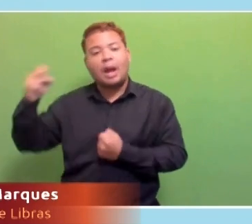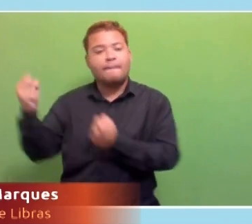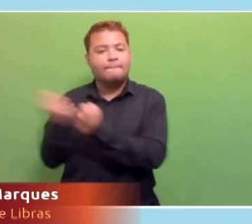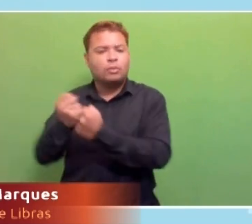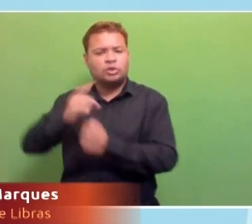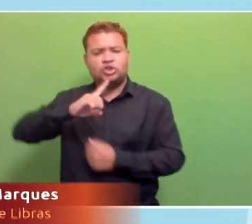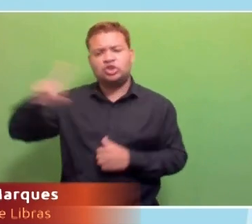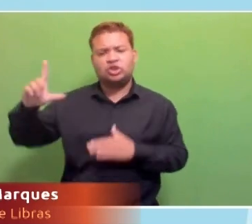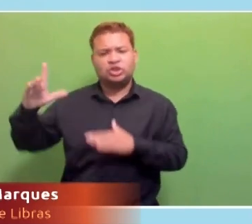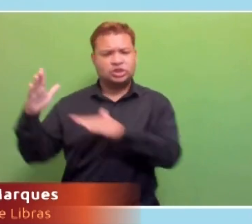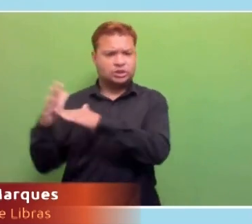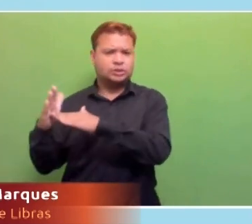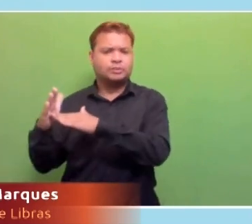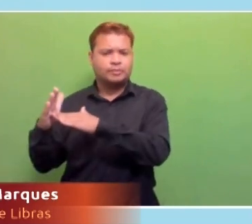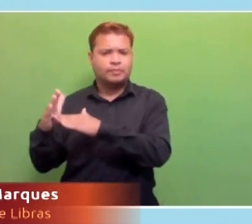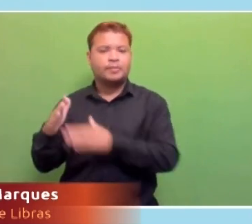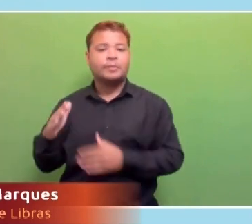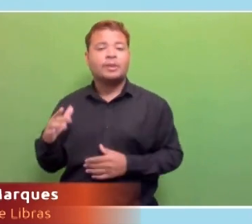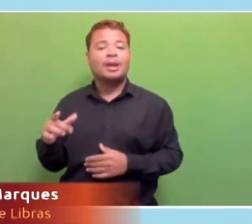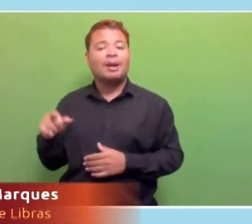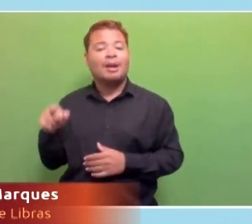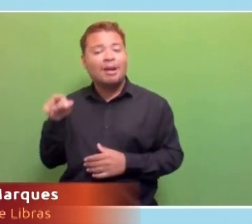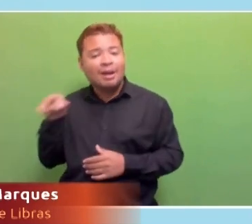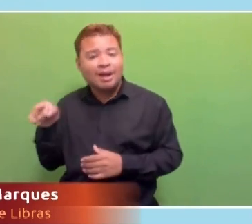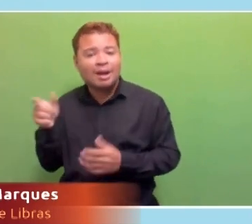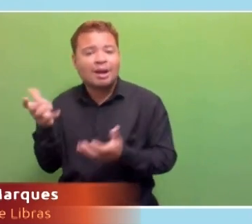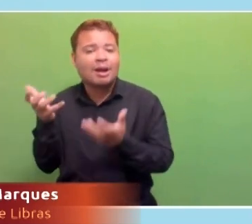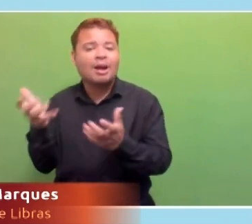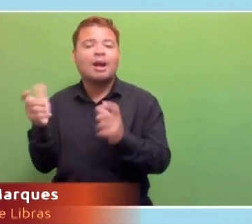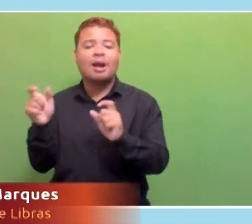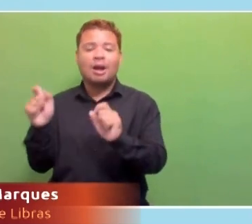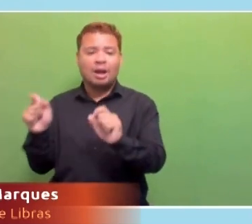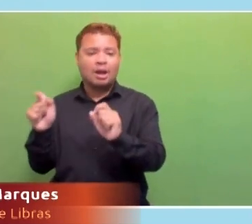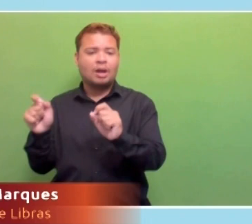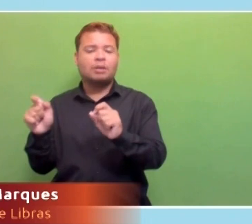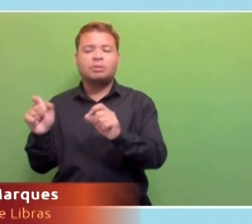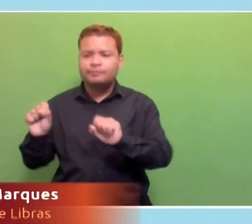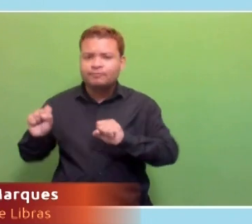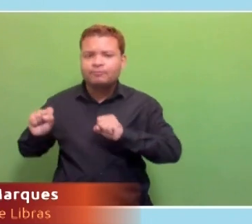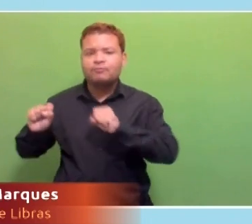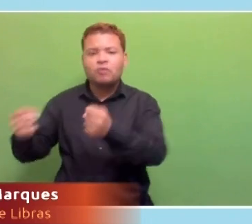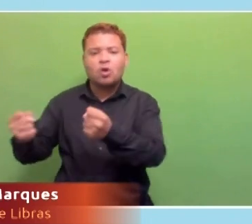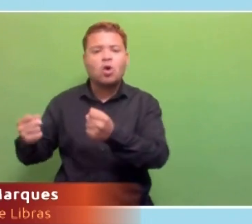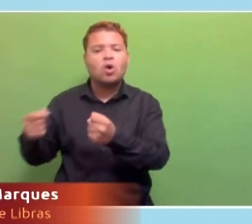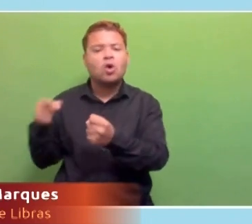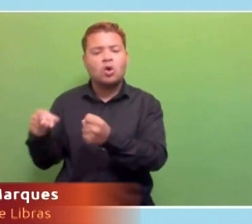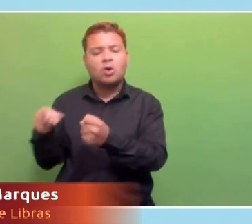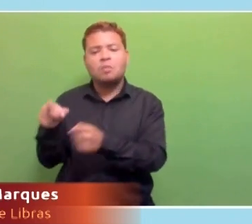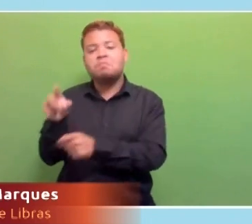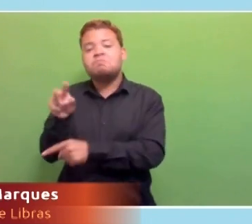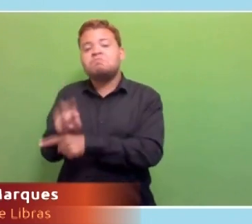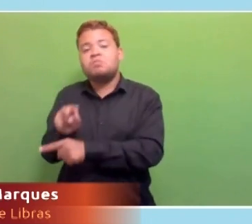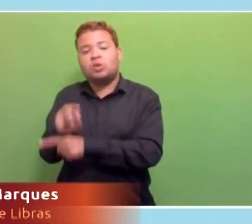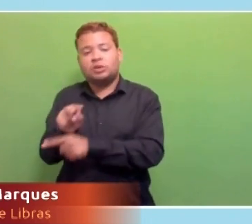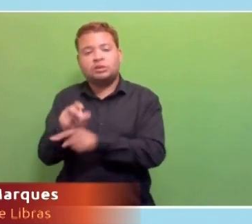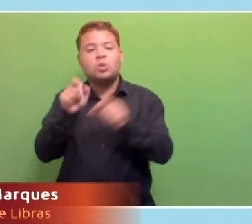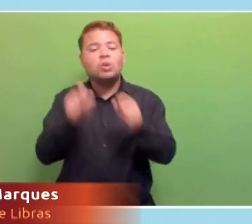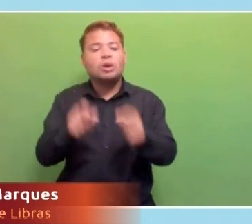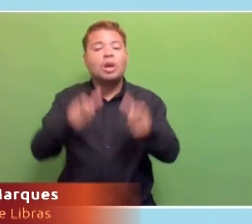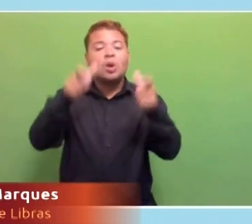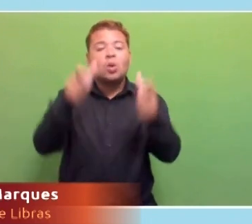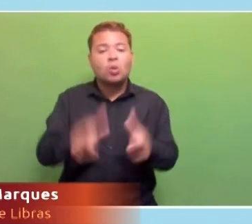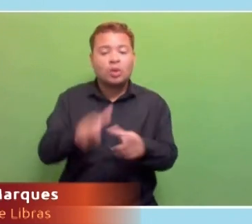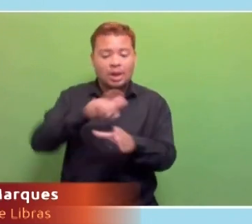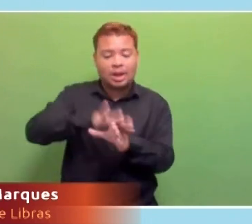medida, enfraquecer a proteção, os efetivos que existiam na fronteira com Gaza, e deslocam